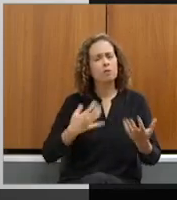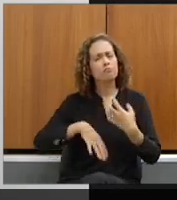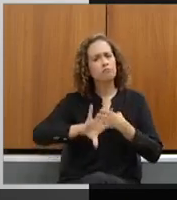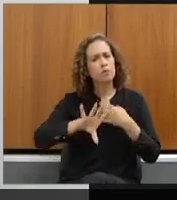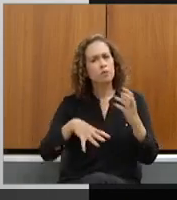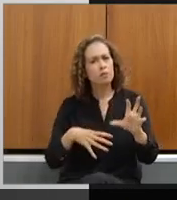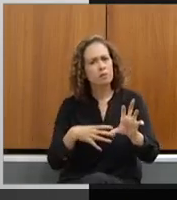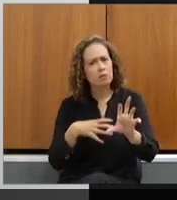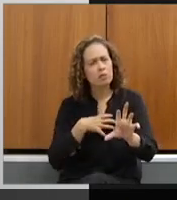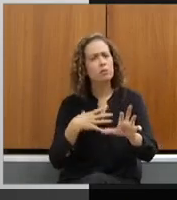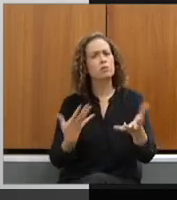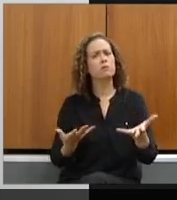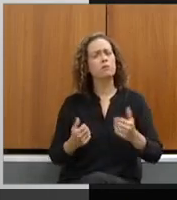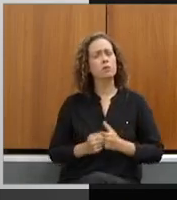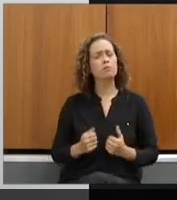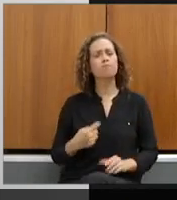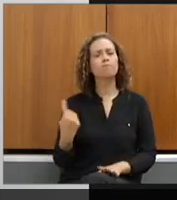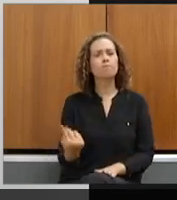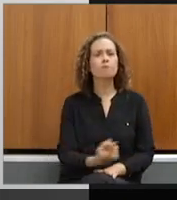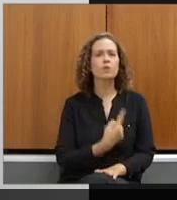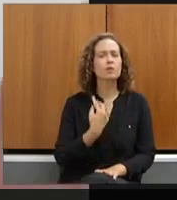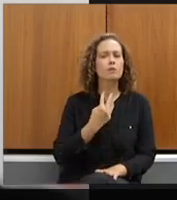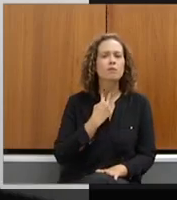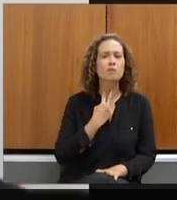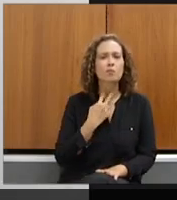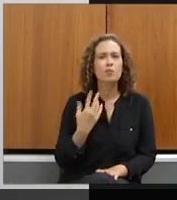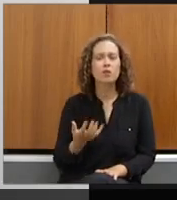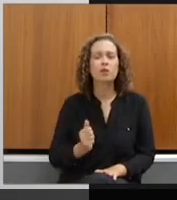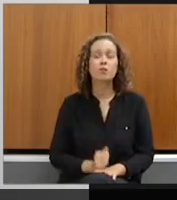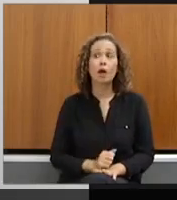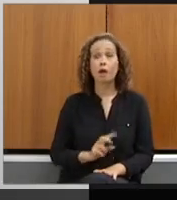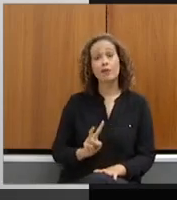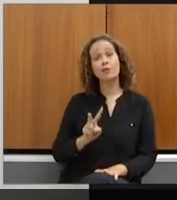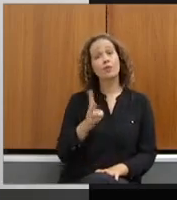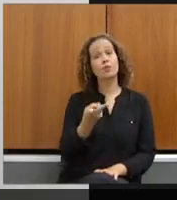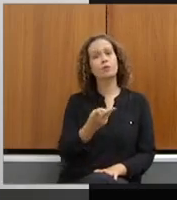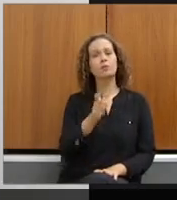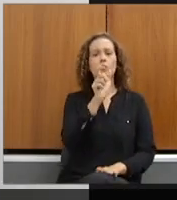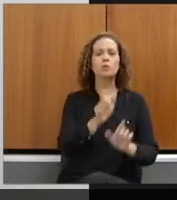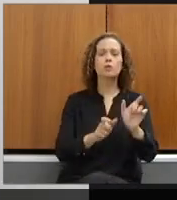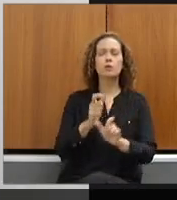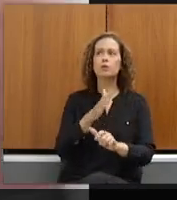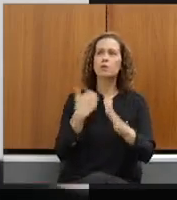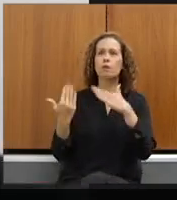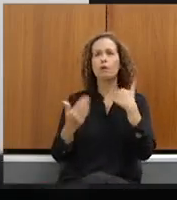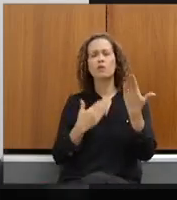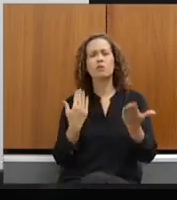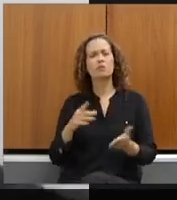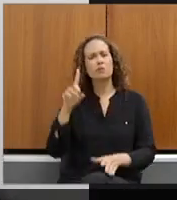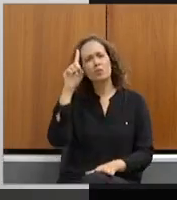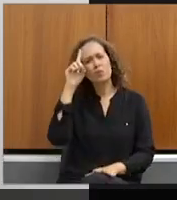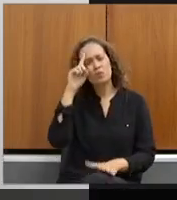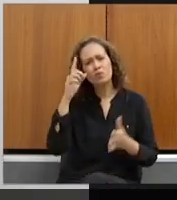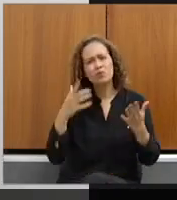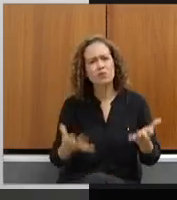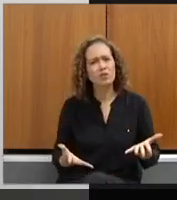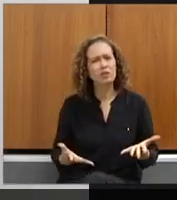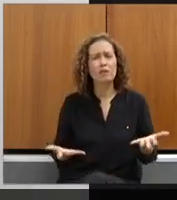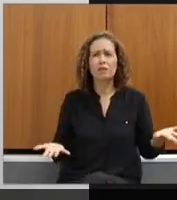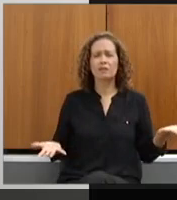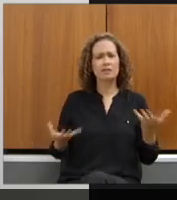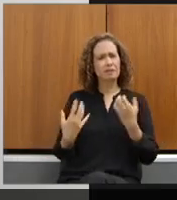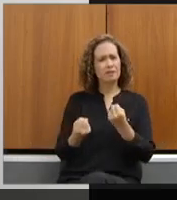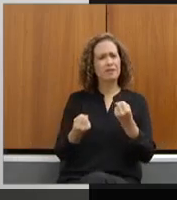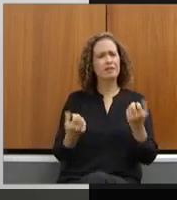de empatia nós não podemos naturalizar duas mil mortes por dia essas 449